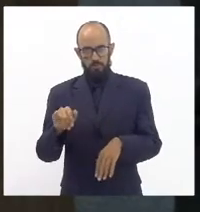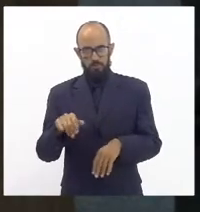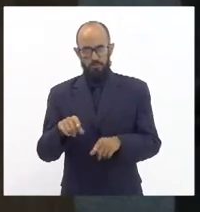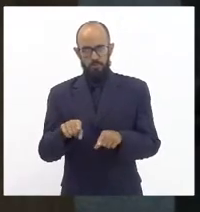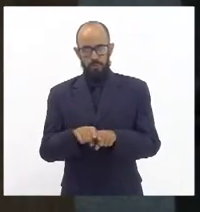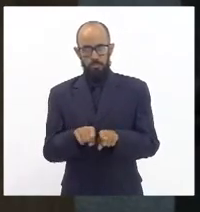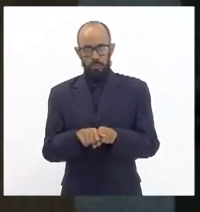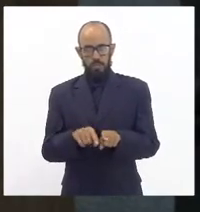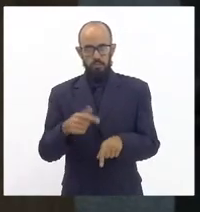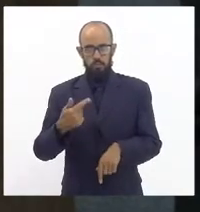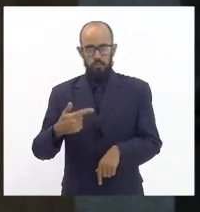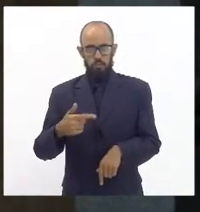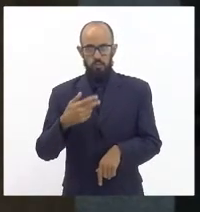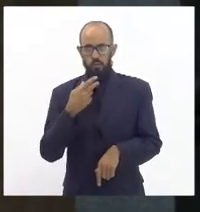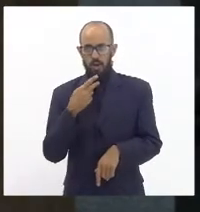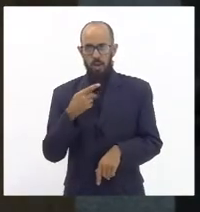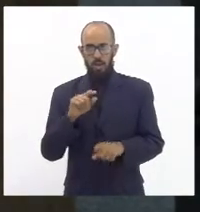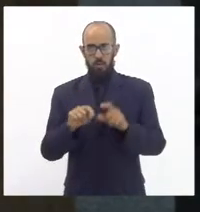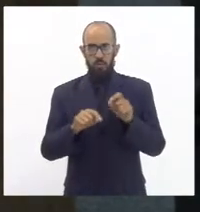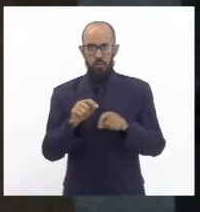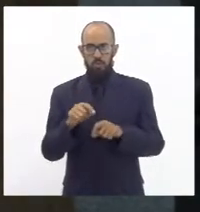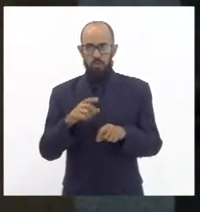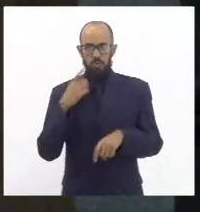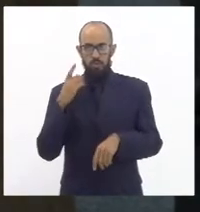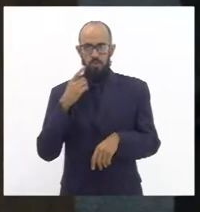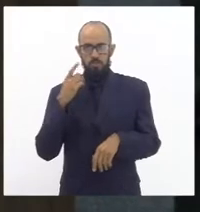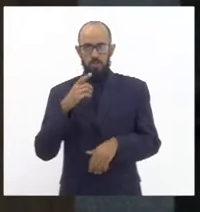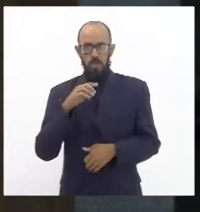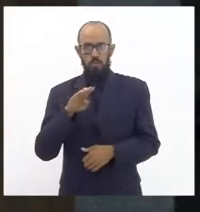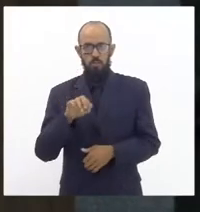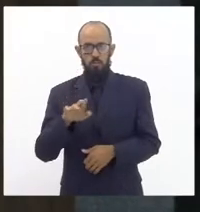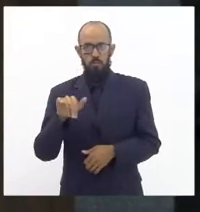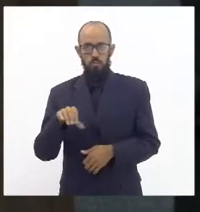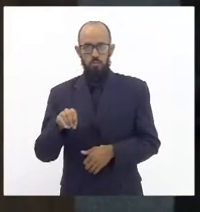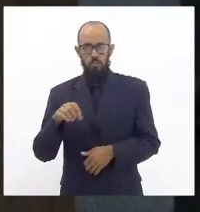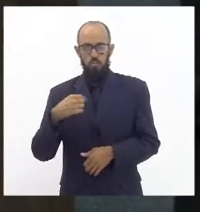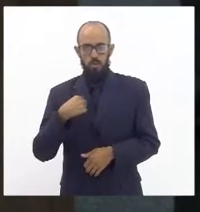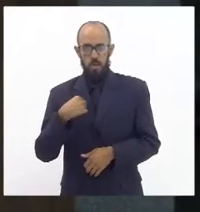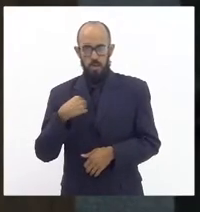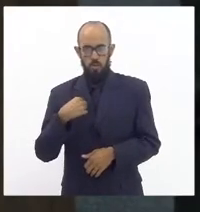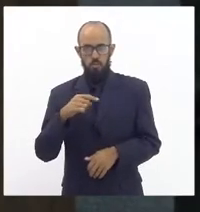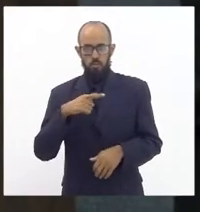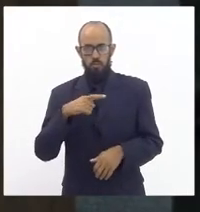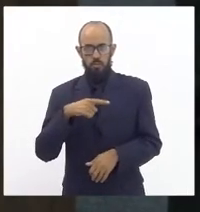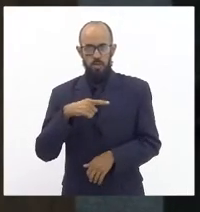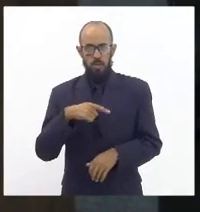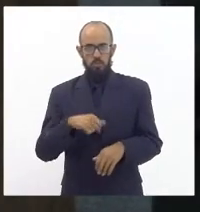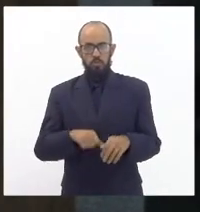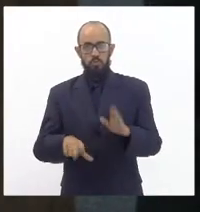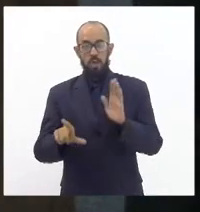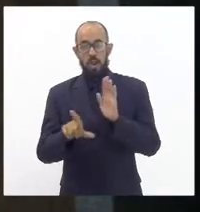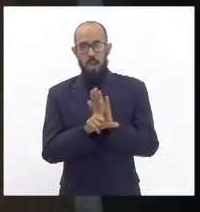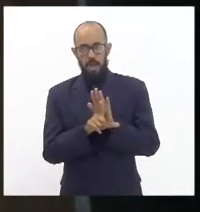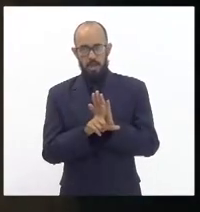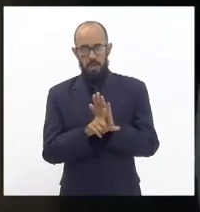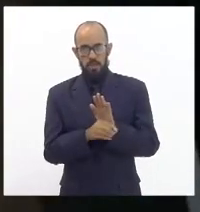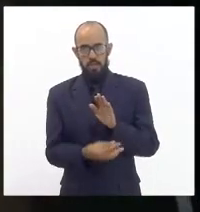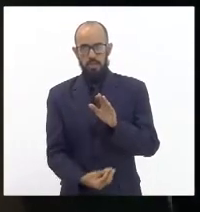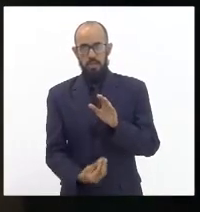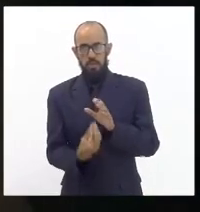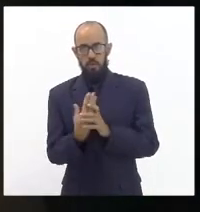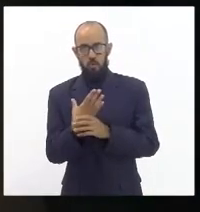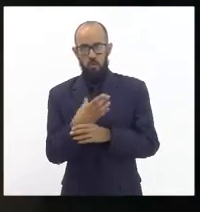presidente eu quero dizer que o deputado Bruno dauaire eu temos um projeto uma lei melhor dizendo que